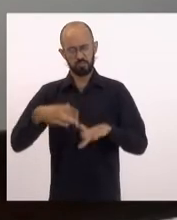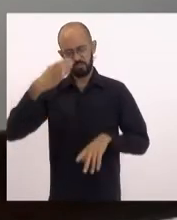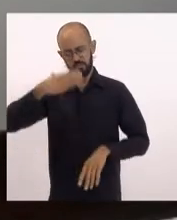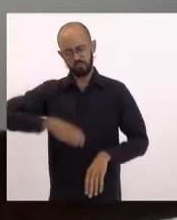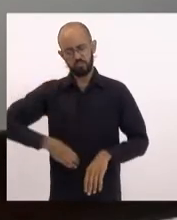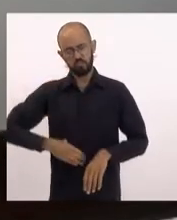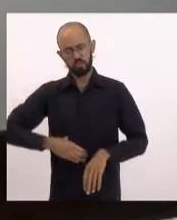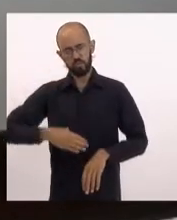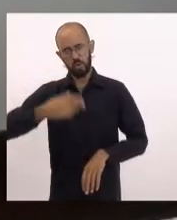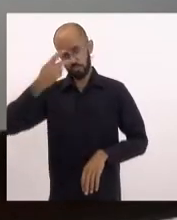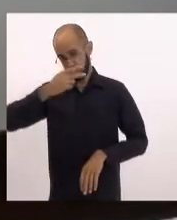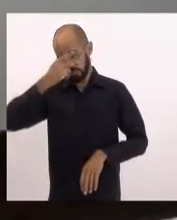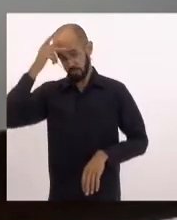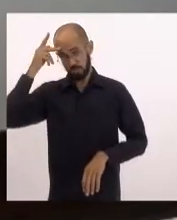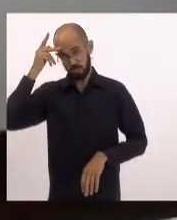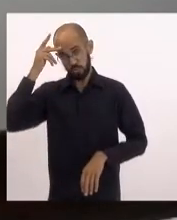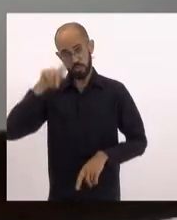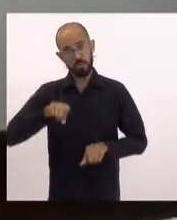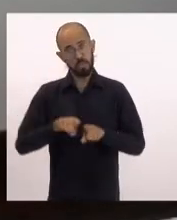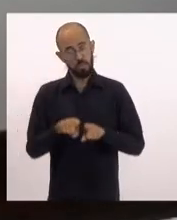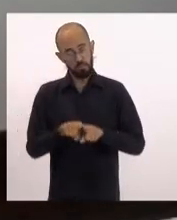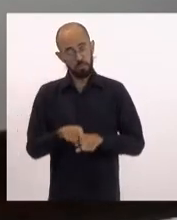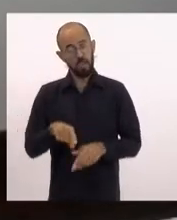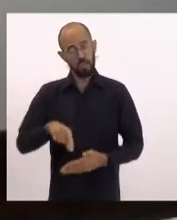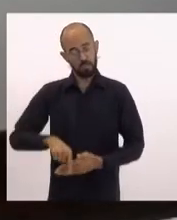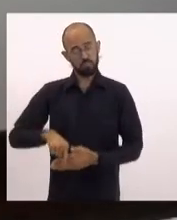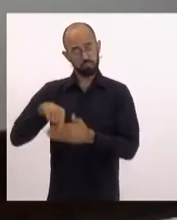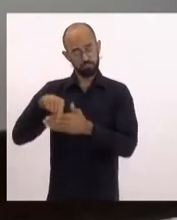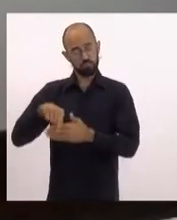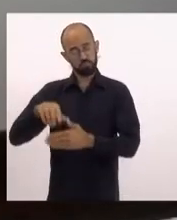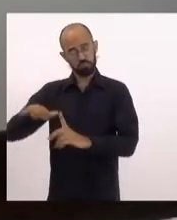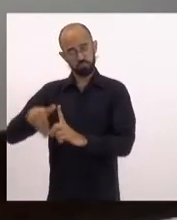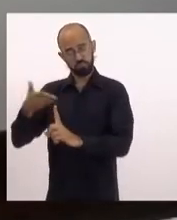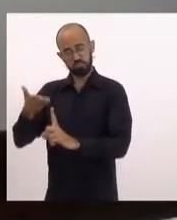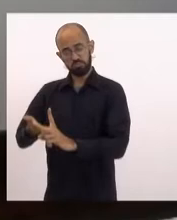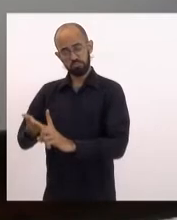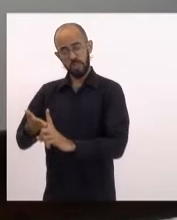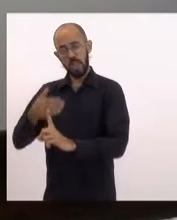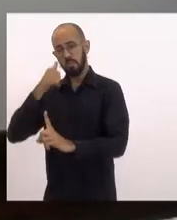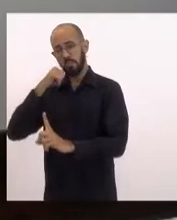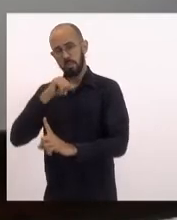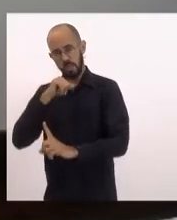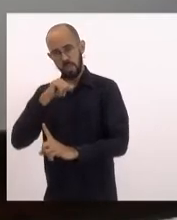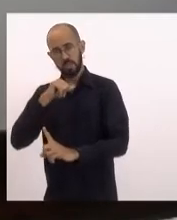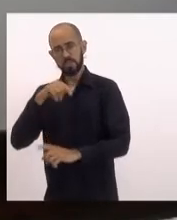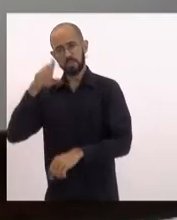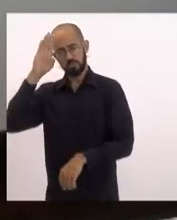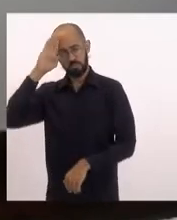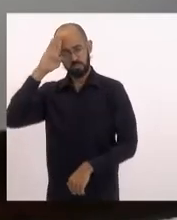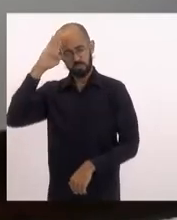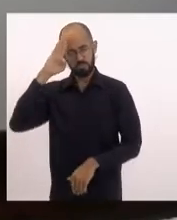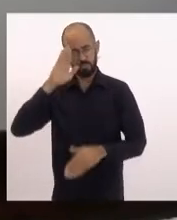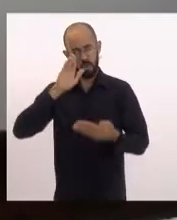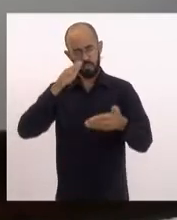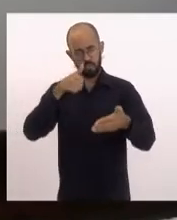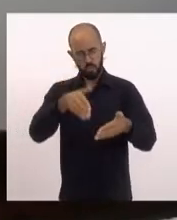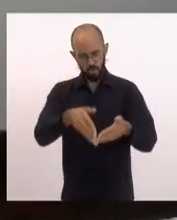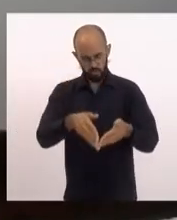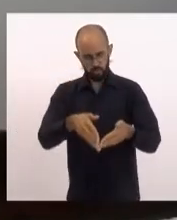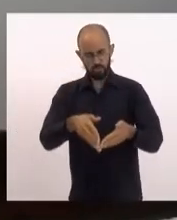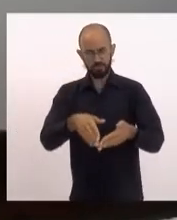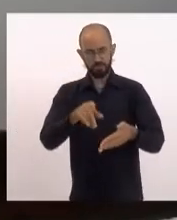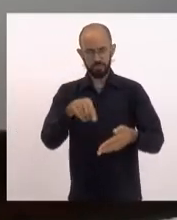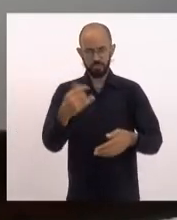lugar, porque coloca em evidência as mulheres na ciência. E esse é o foco temático principal. É muito importante ressaltar que